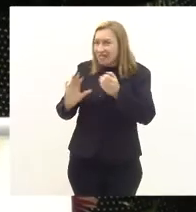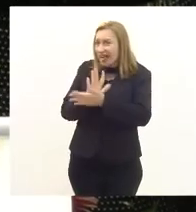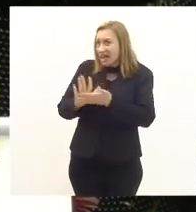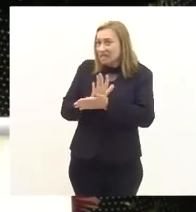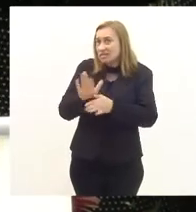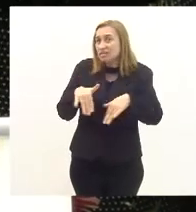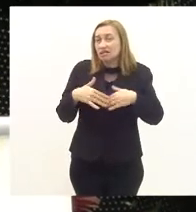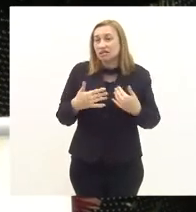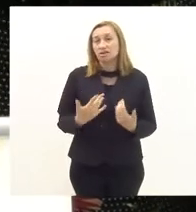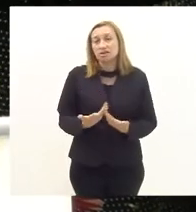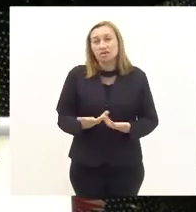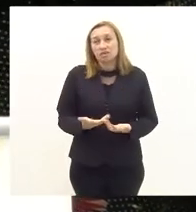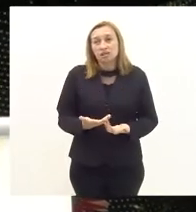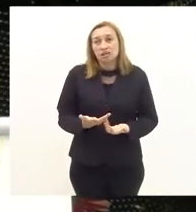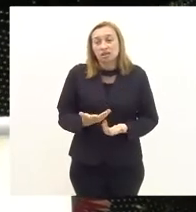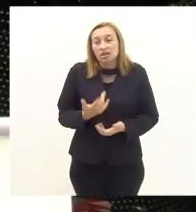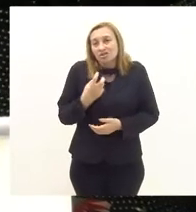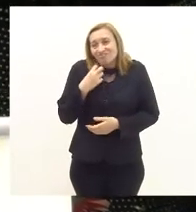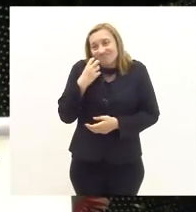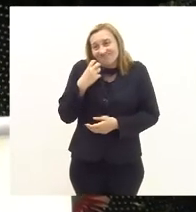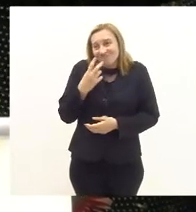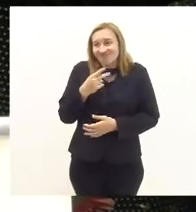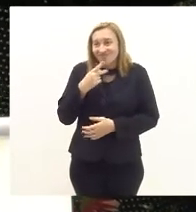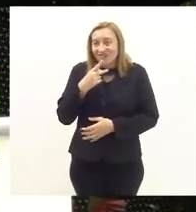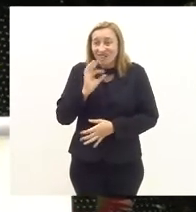E poucas coisas que eu não sou muito de falar, não.